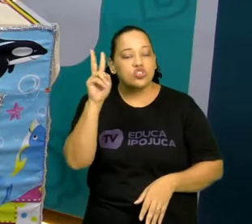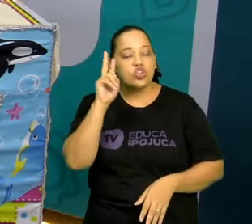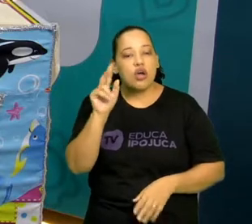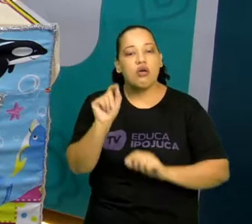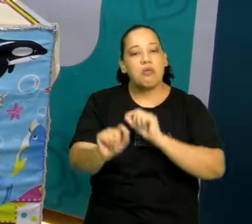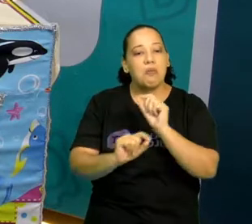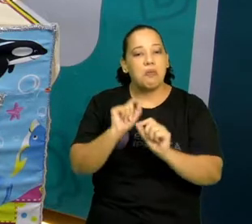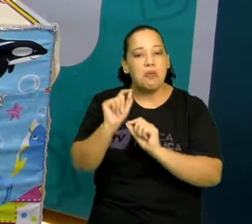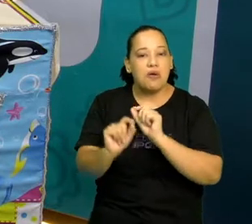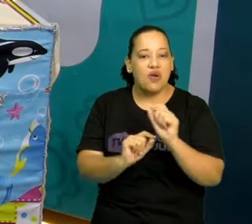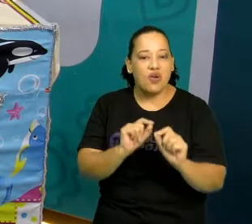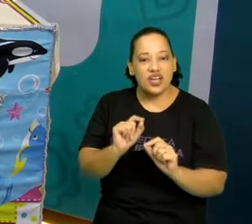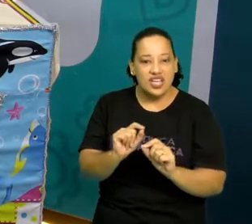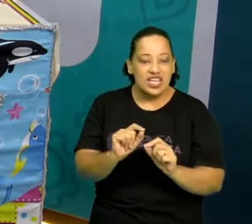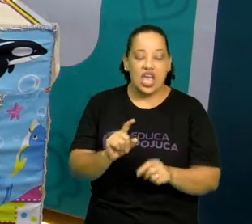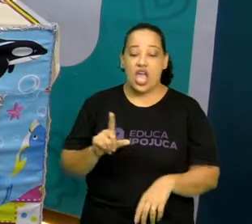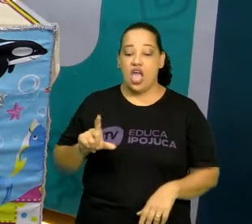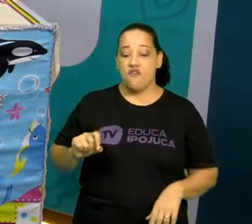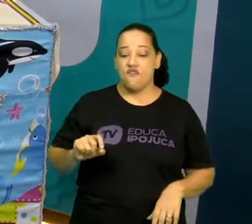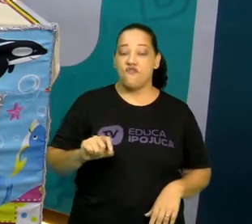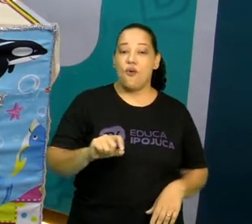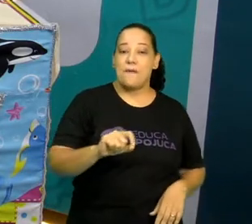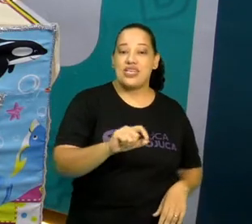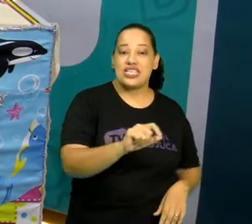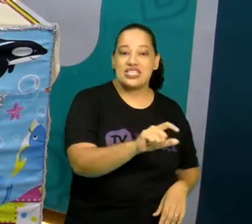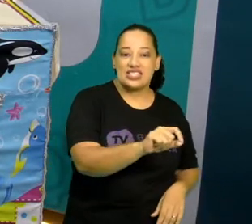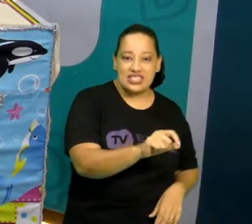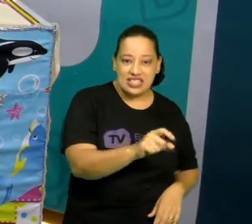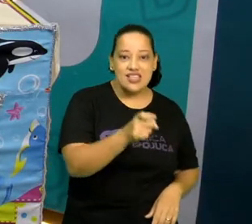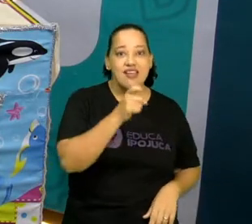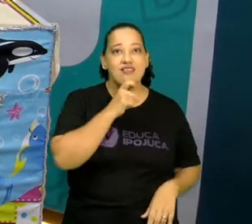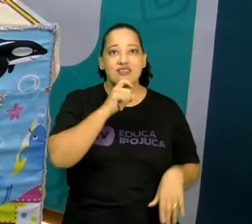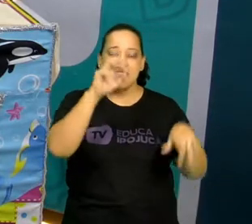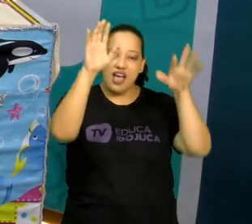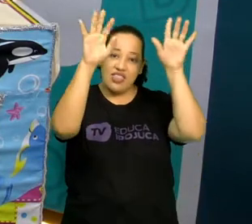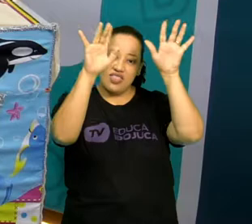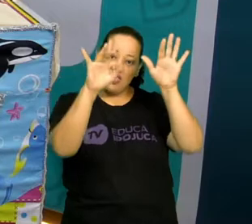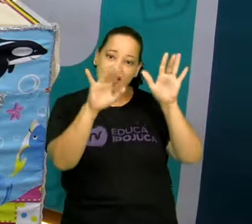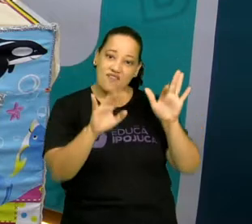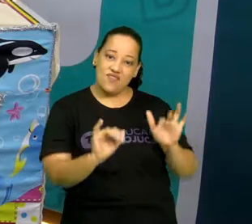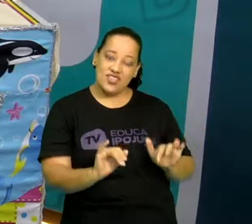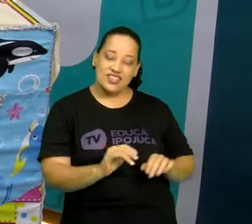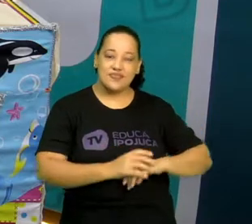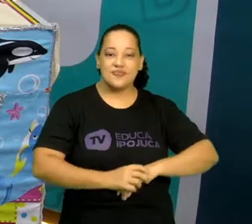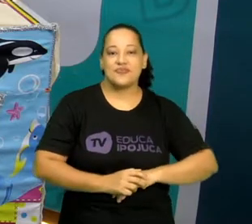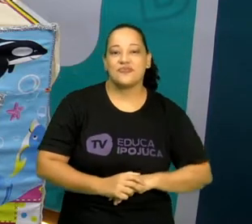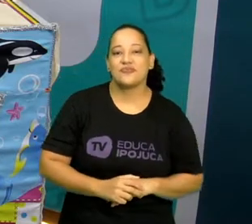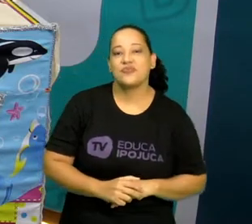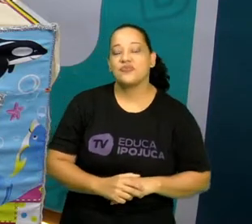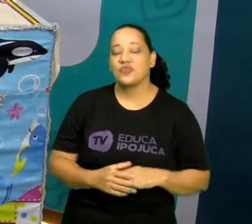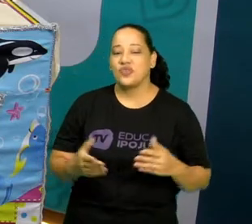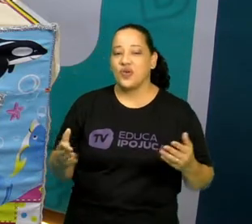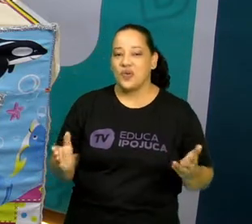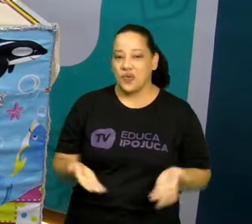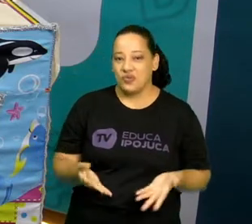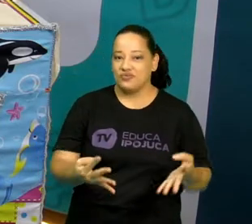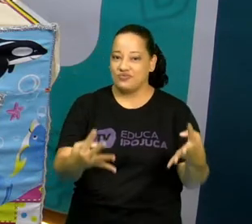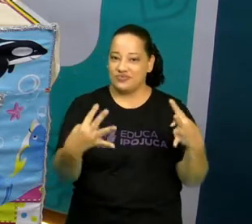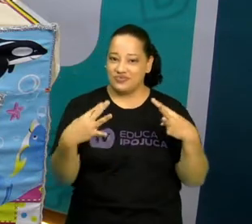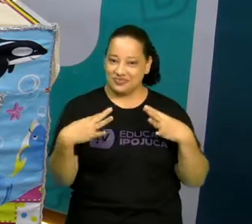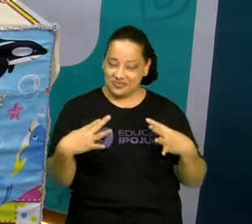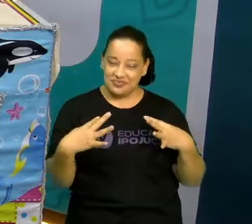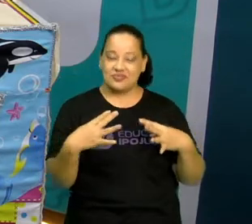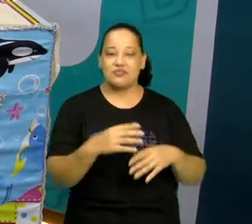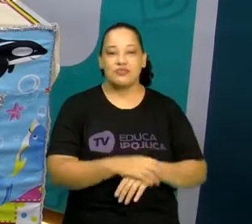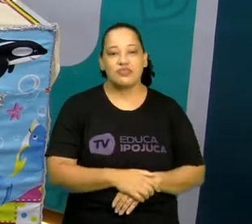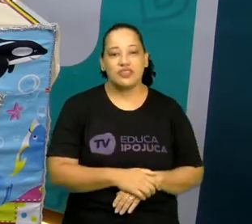a neve. Olha como essa história é bem legal, viu, leiturinha? Então vamos ouvir, tia Lê hoje trouxe, ó. Ah,